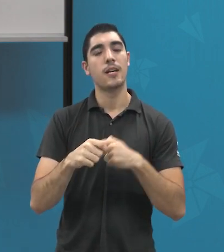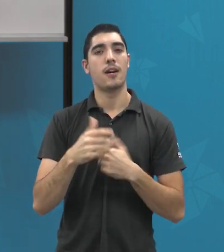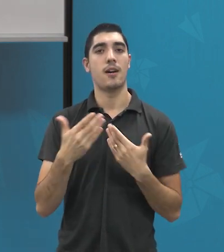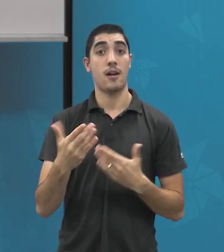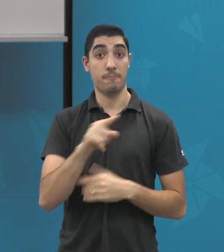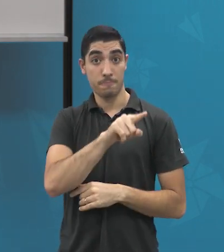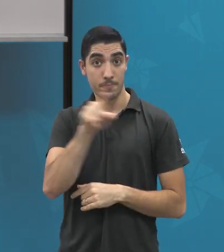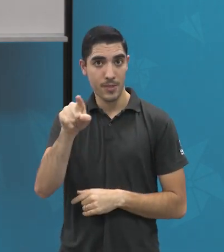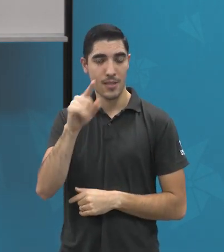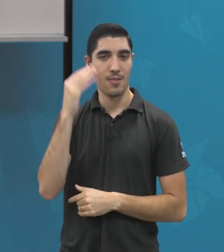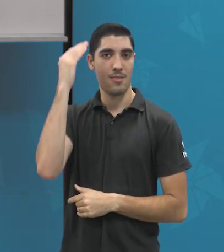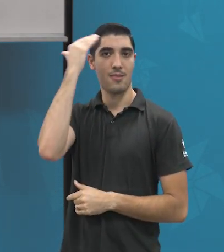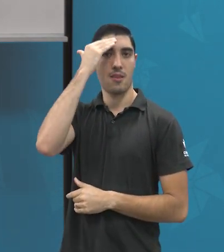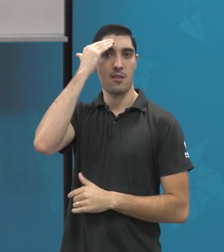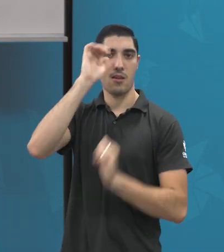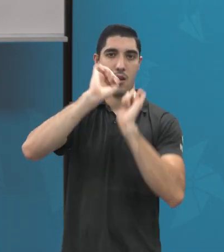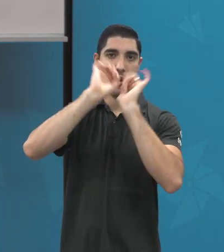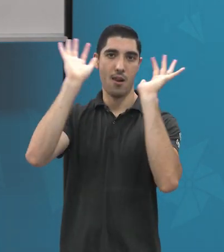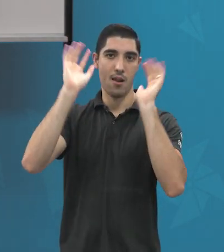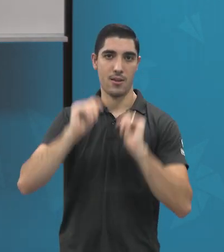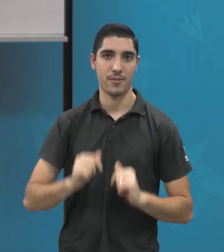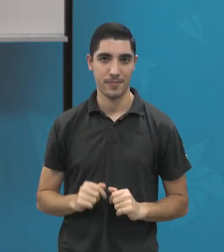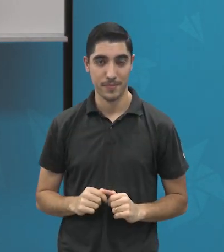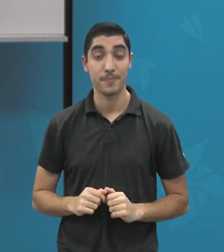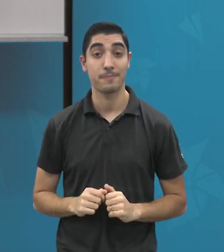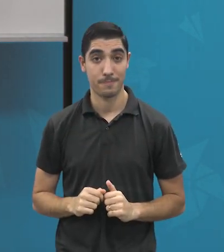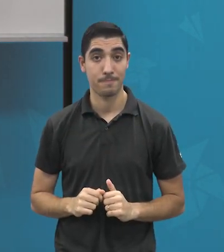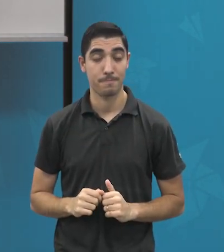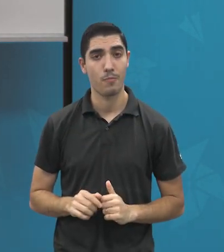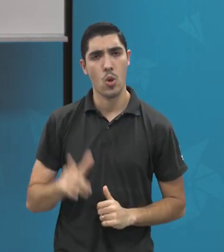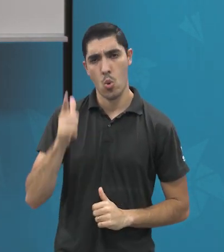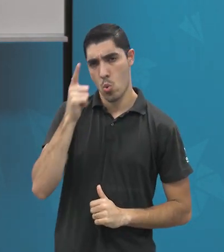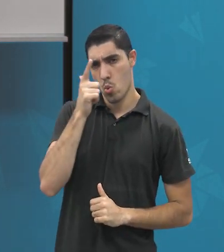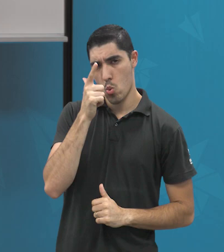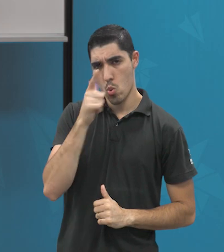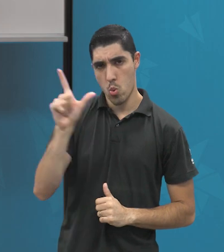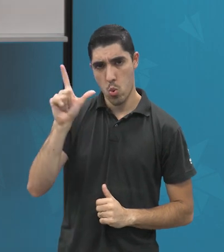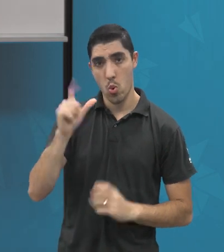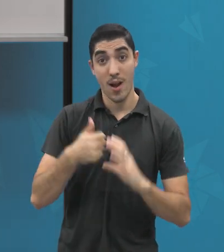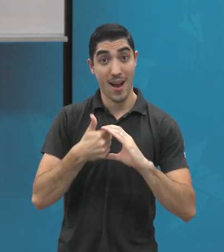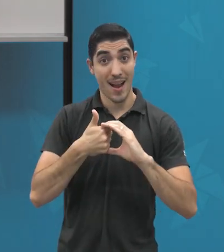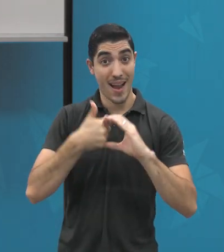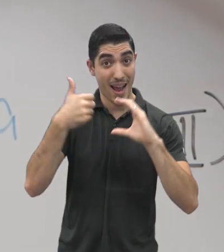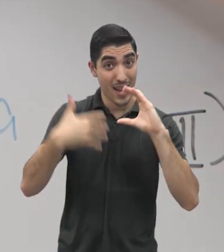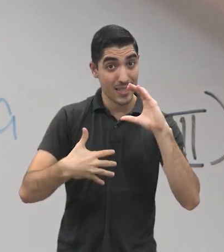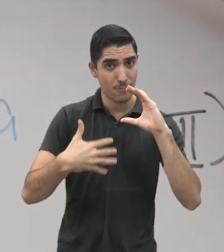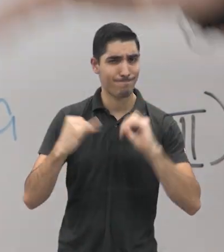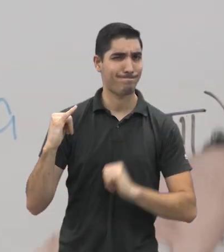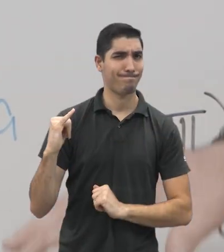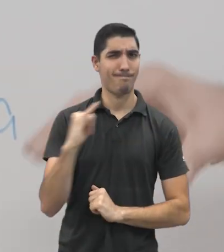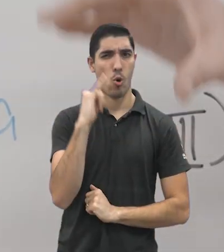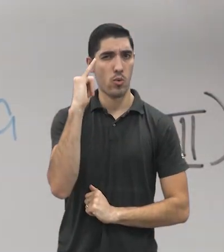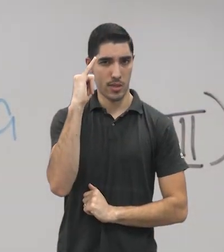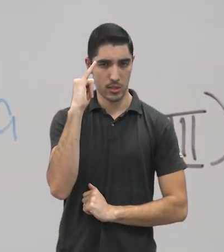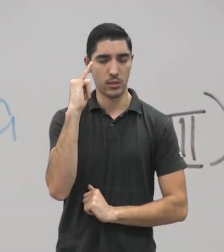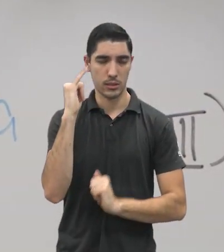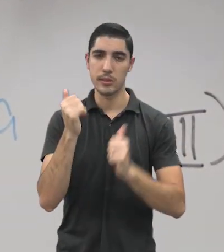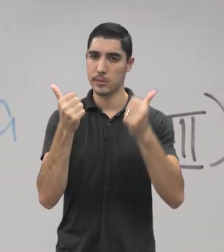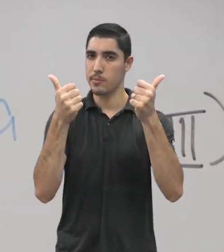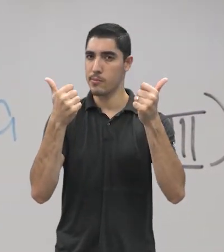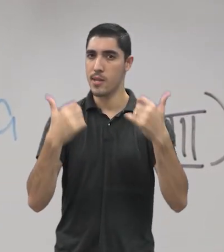mente de vocês, né? E um outro aspecto muito importante, que é uma espécie de